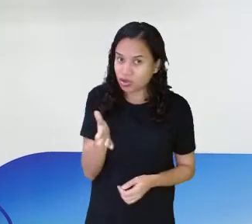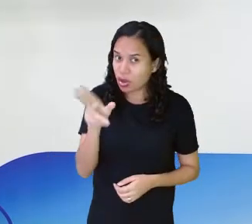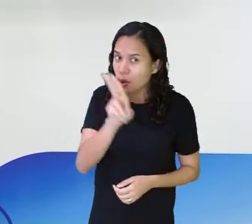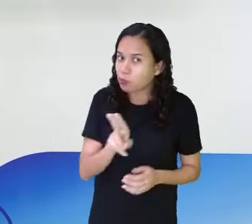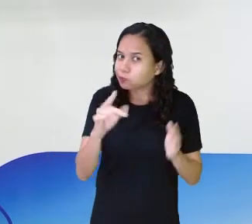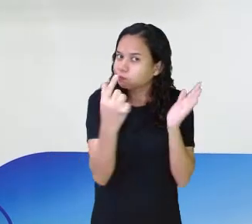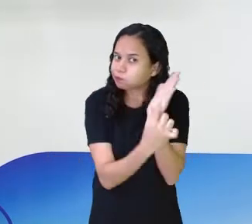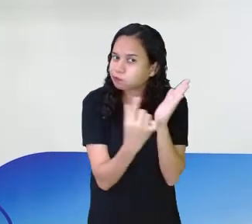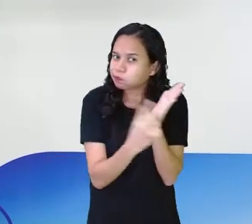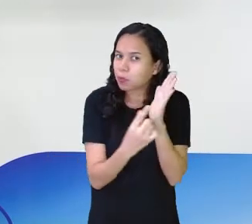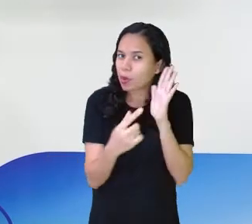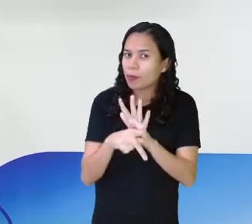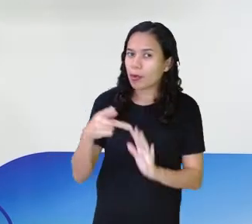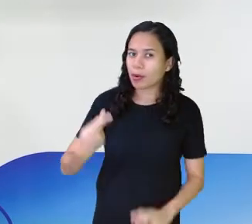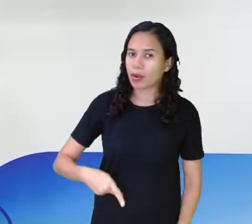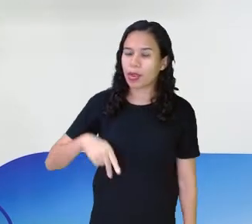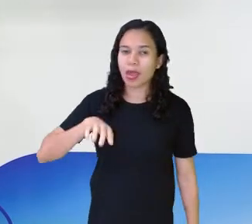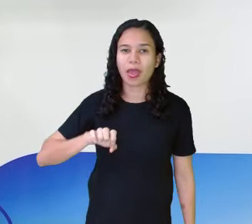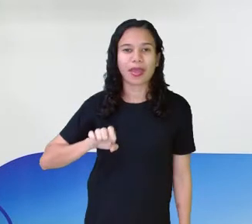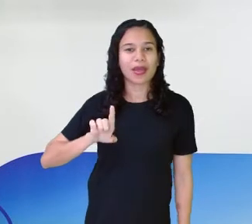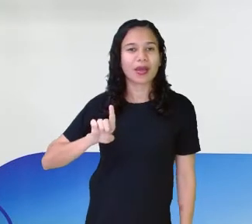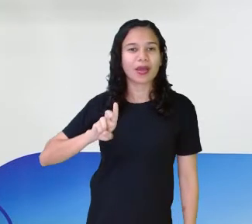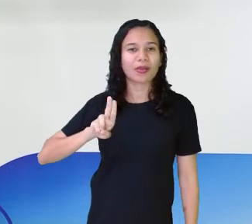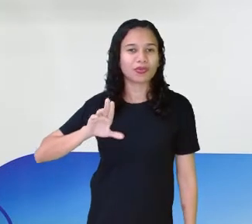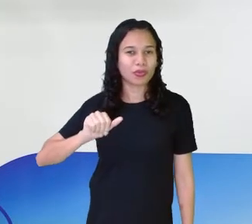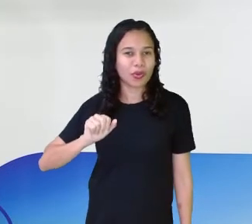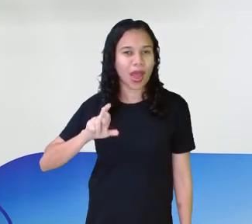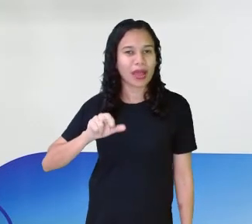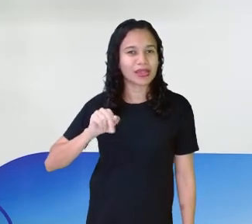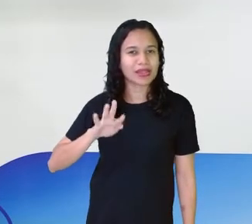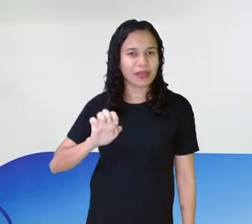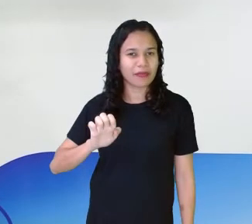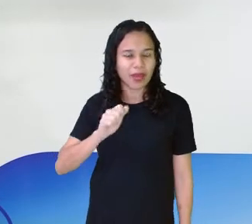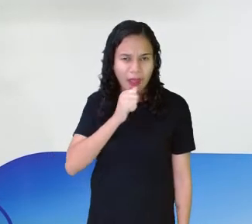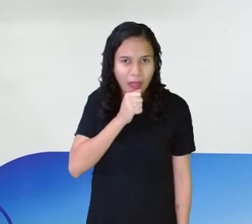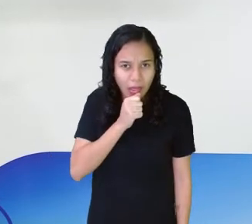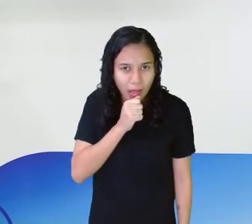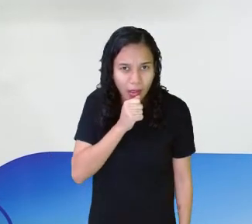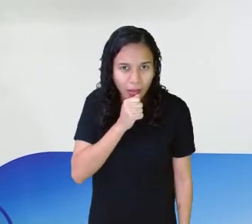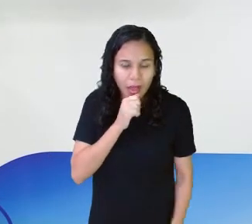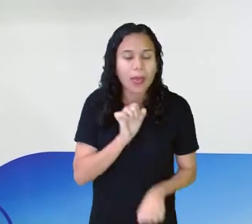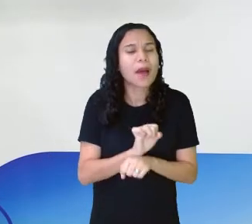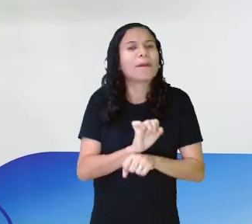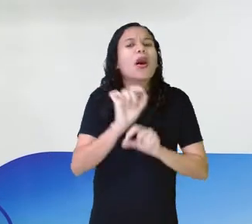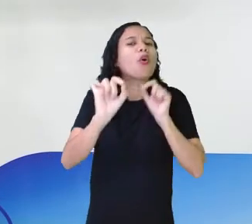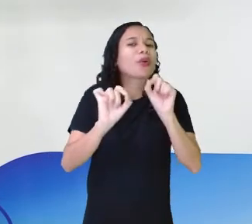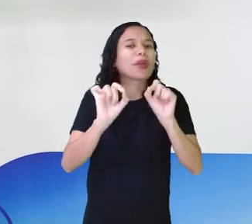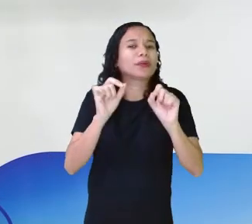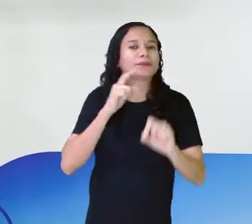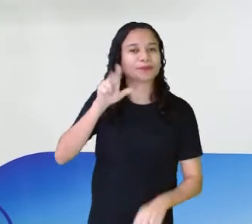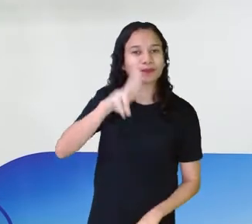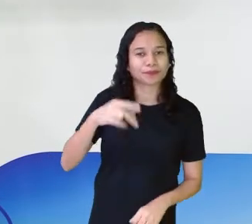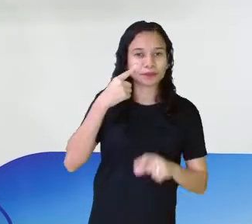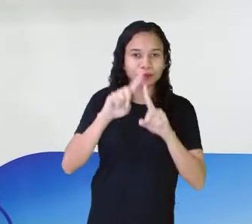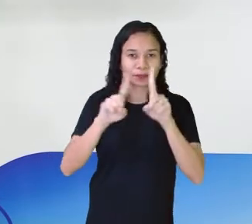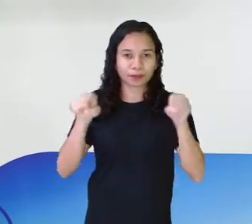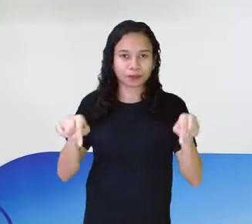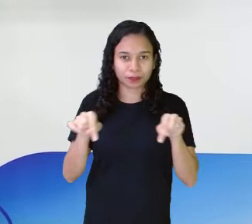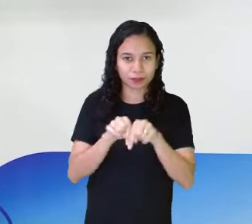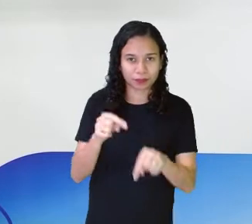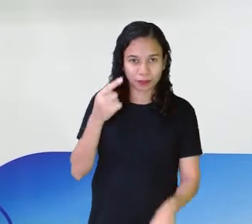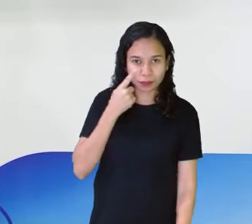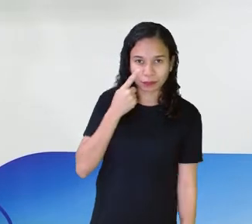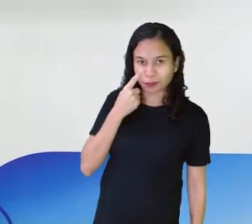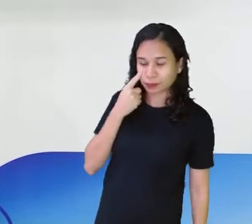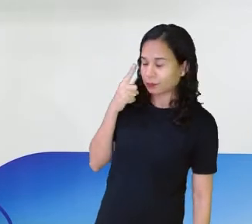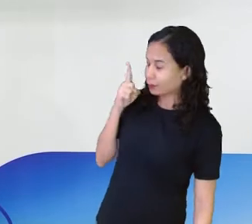o aplicativo do Educa Recife? Ainda não? E está esperando o quê? Acesse o QR Code que vai aparecer